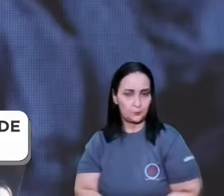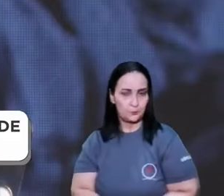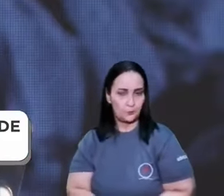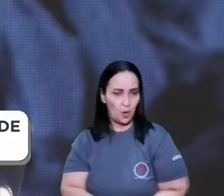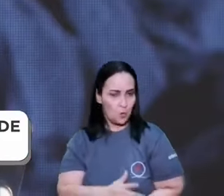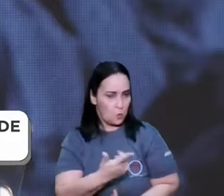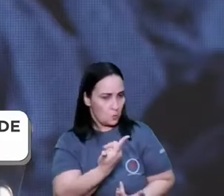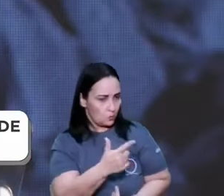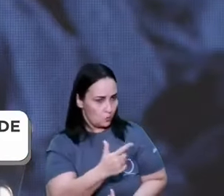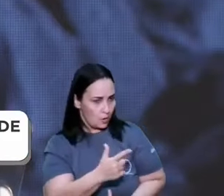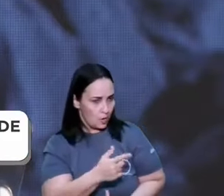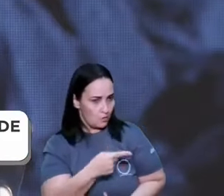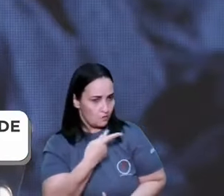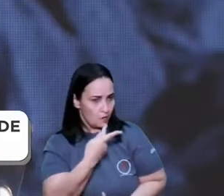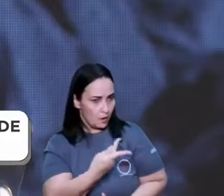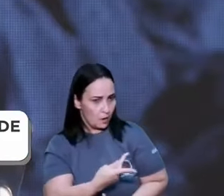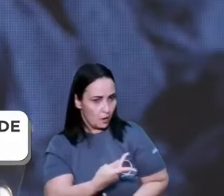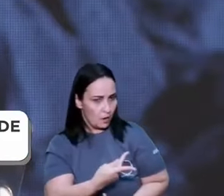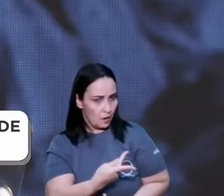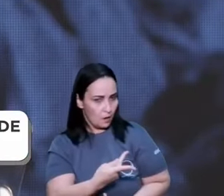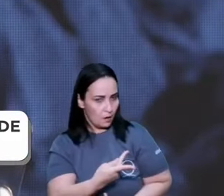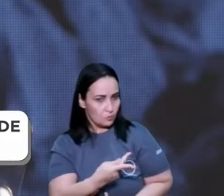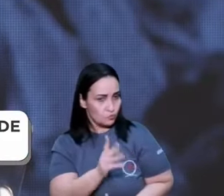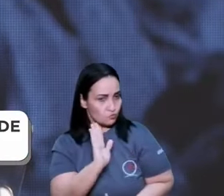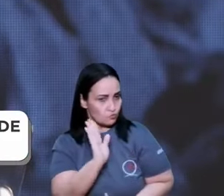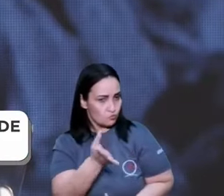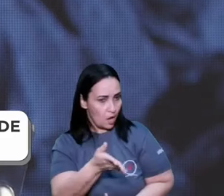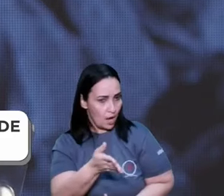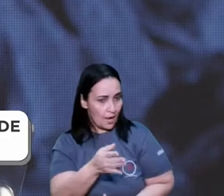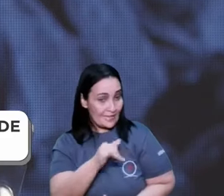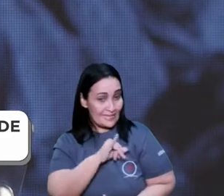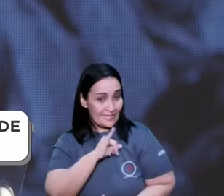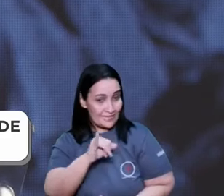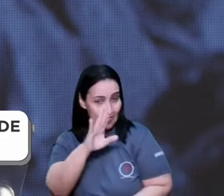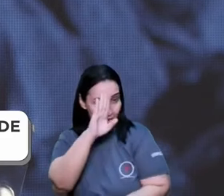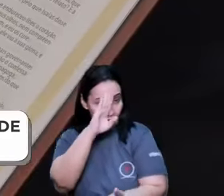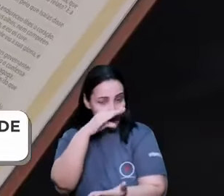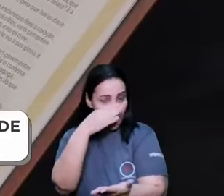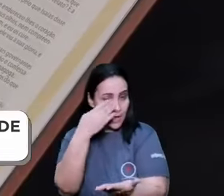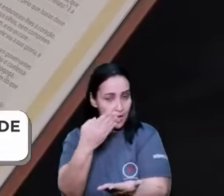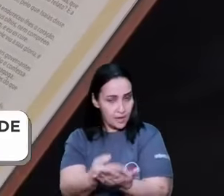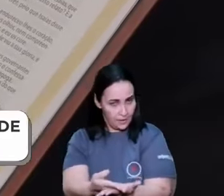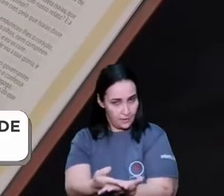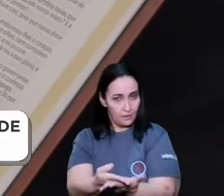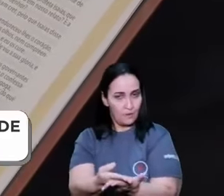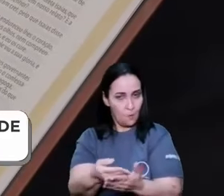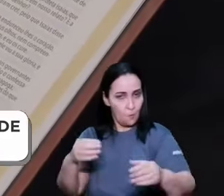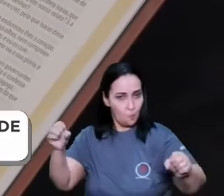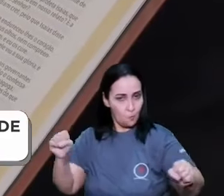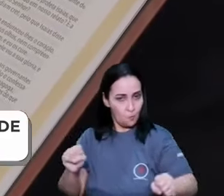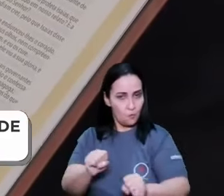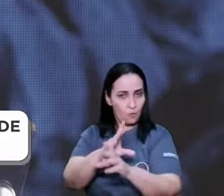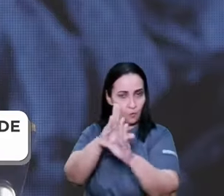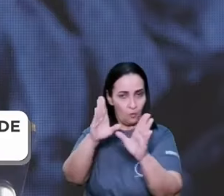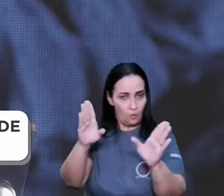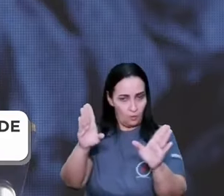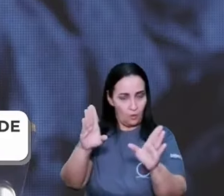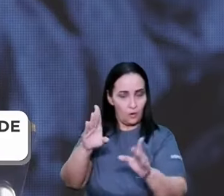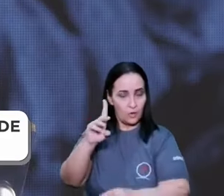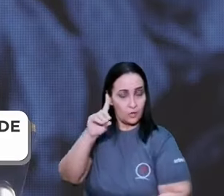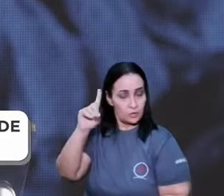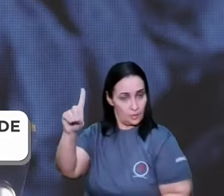te dito que se creres verás a glória de